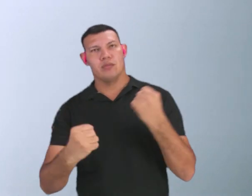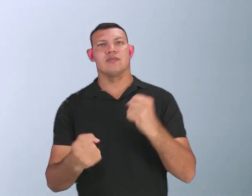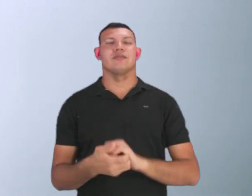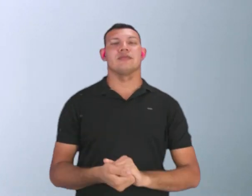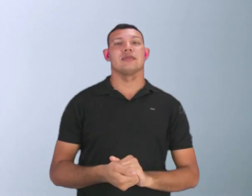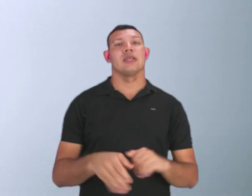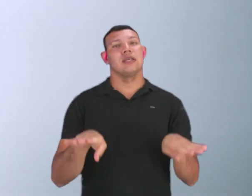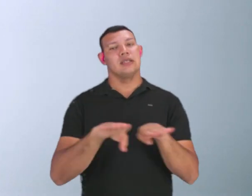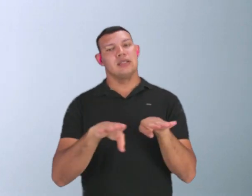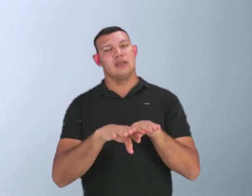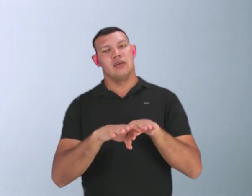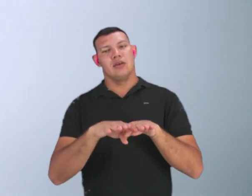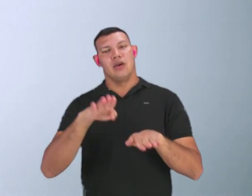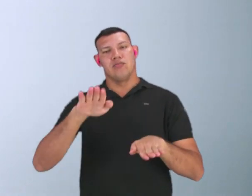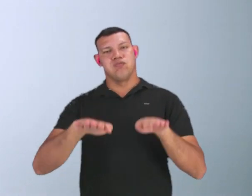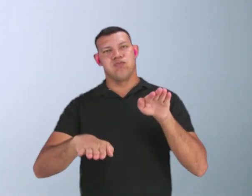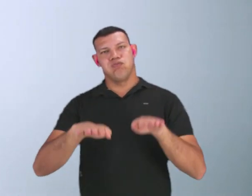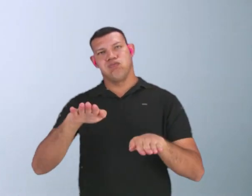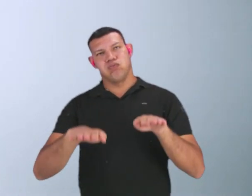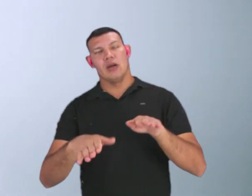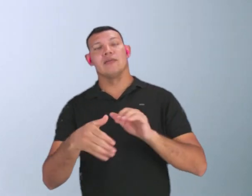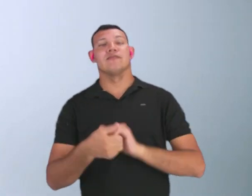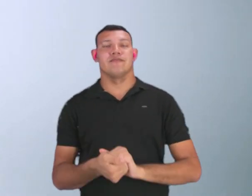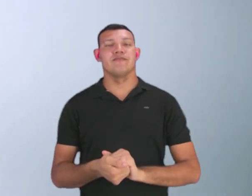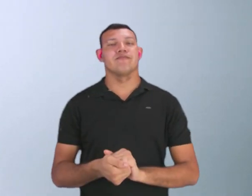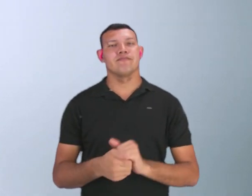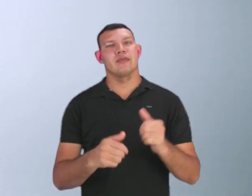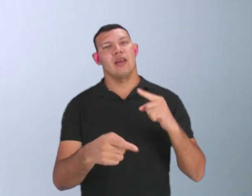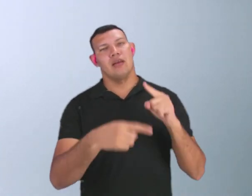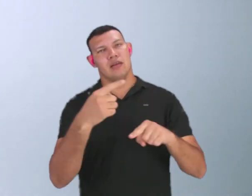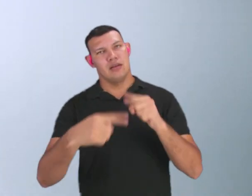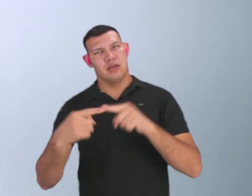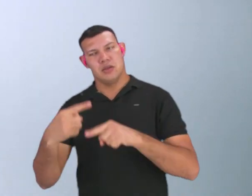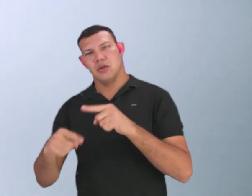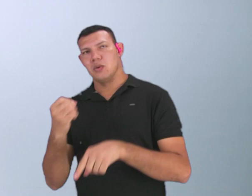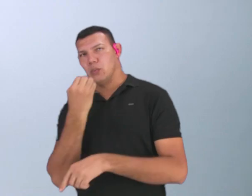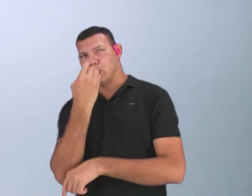estudo dos fluidos ajuda no desenvolvimento dos materiais também eficiente.